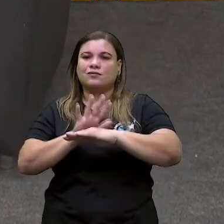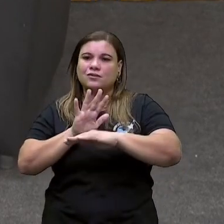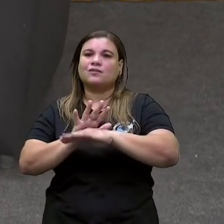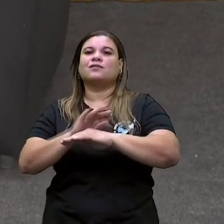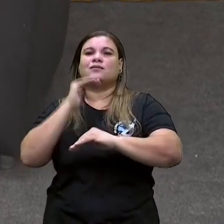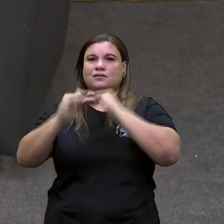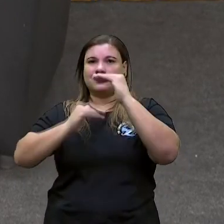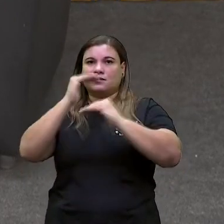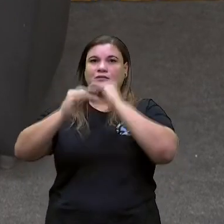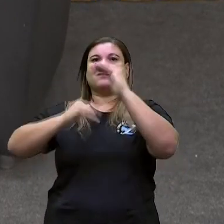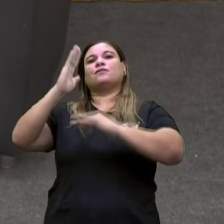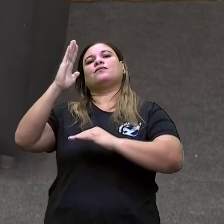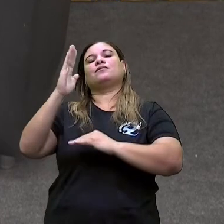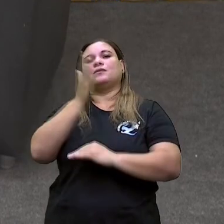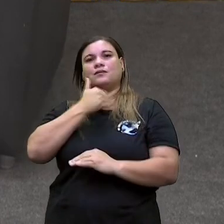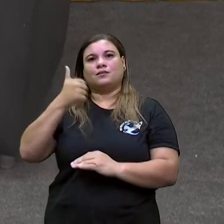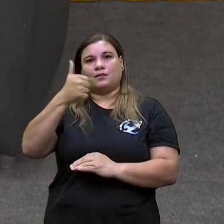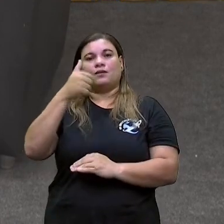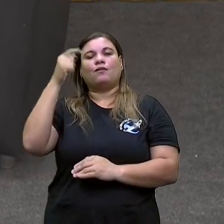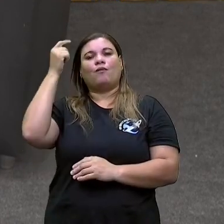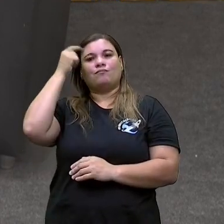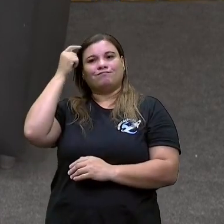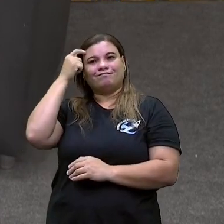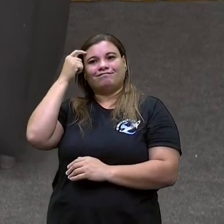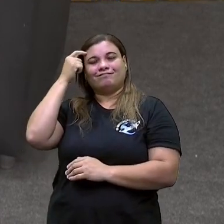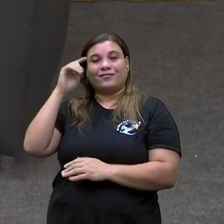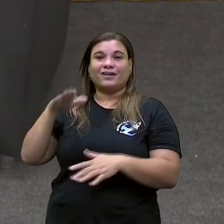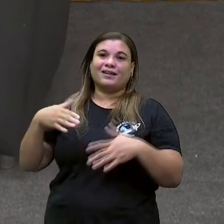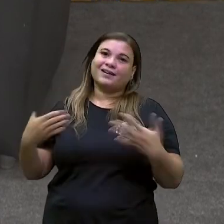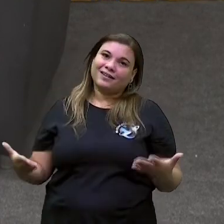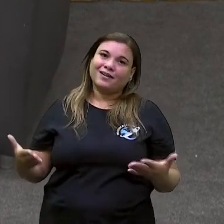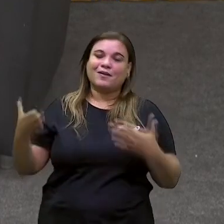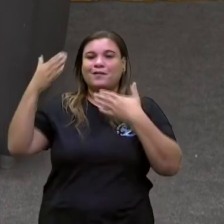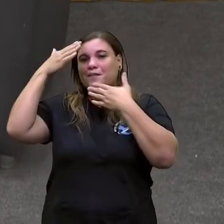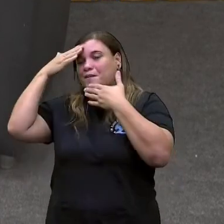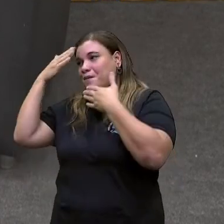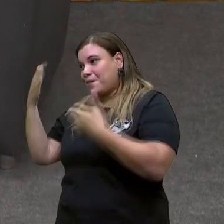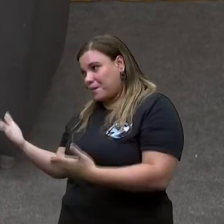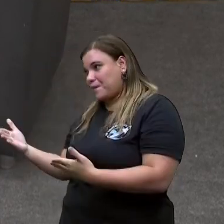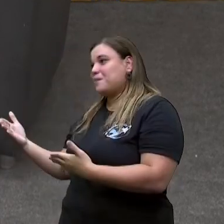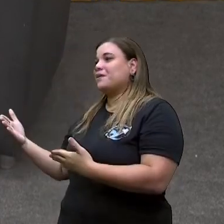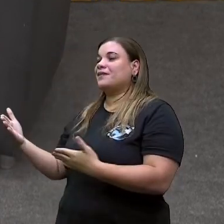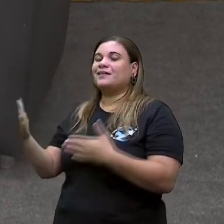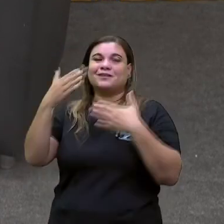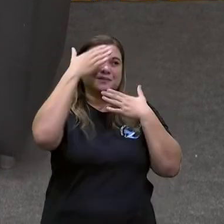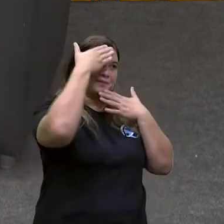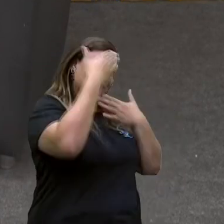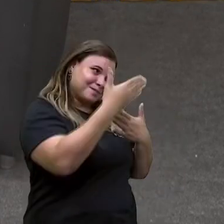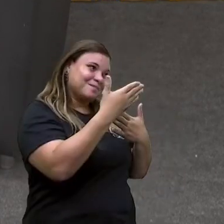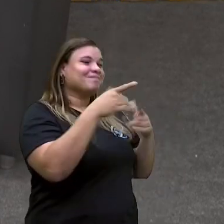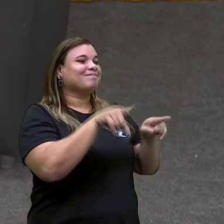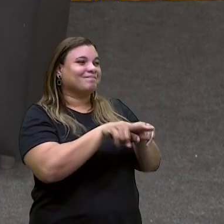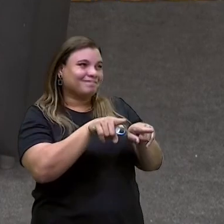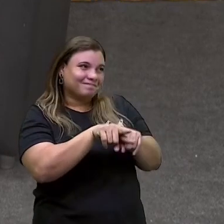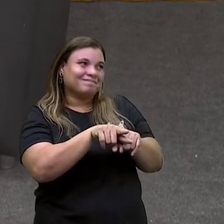adequada. Então, leia. Então, foi isso. Muito obrigada novamente.